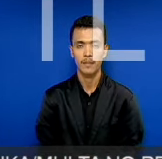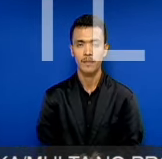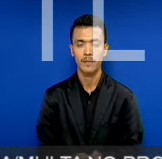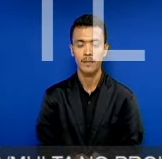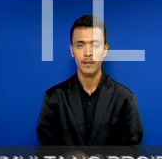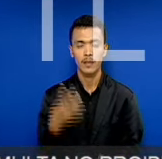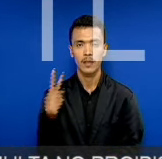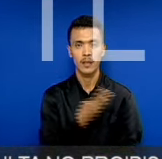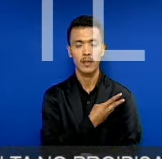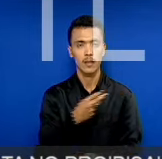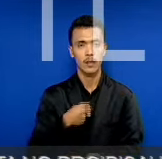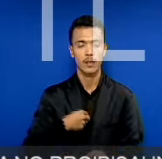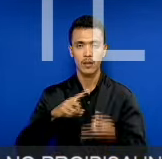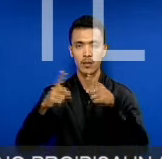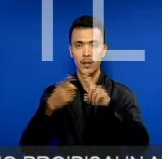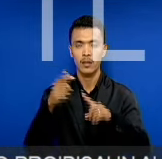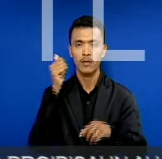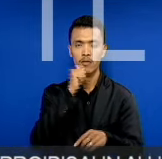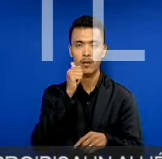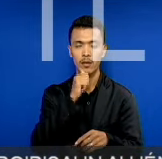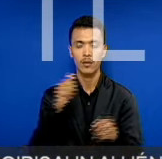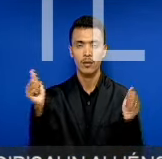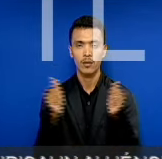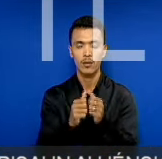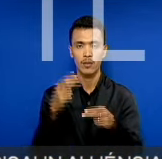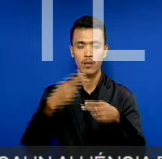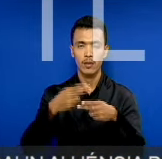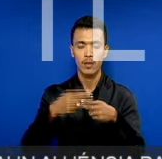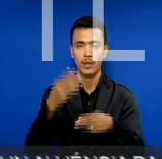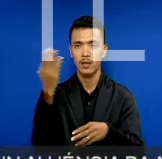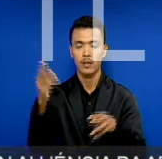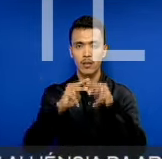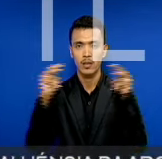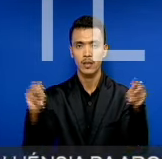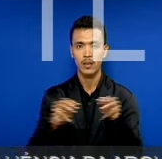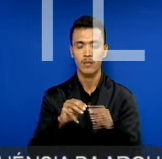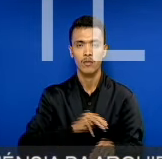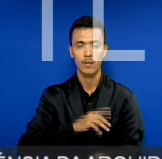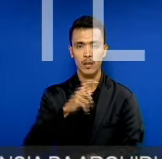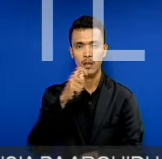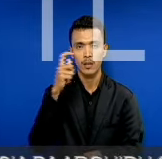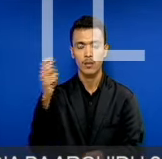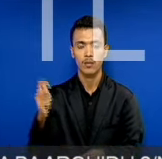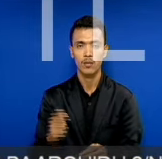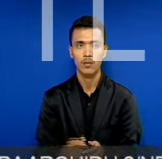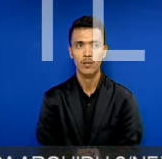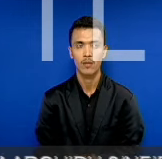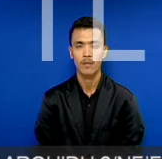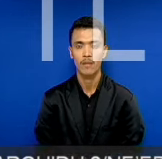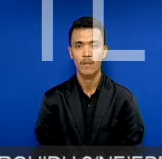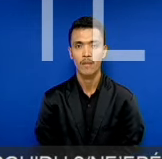itania malo que fetu ida honaran uia município manatuto, posto baruki, bariki honaran rosa